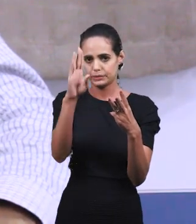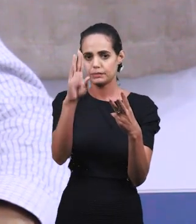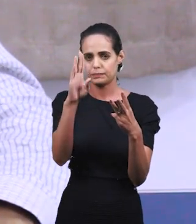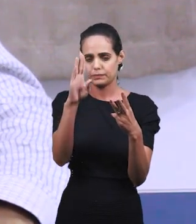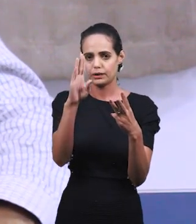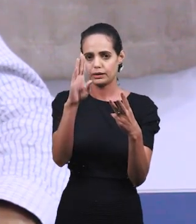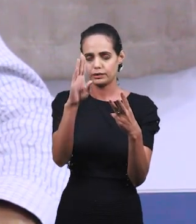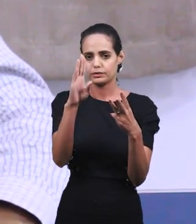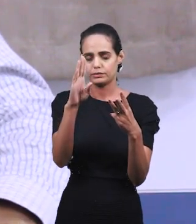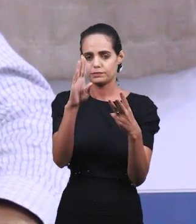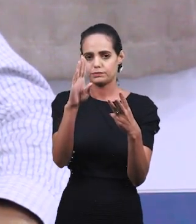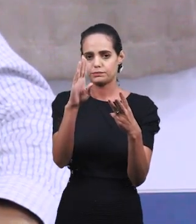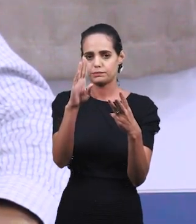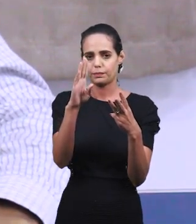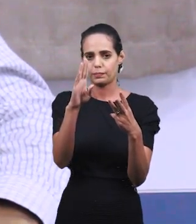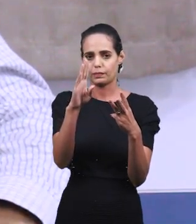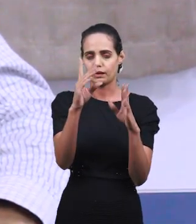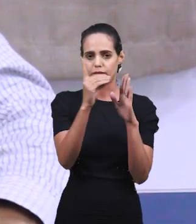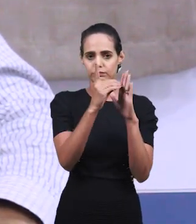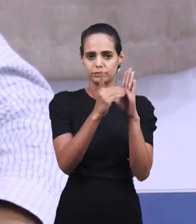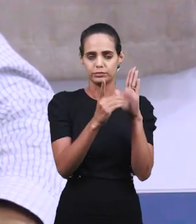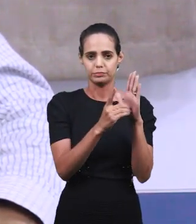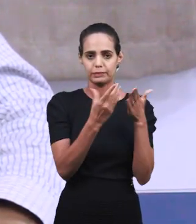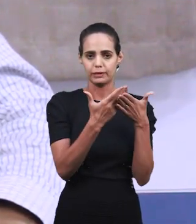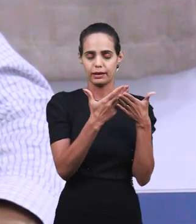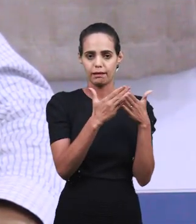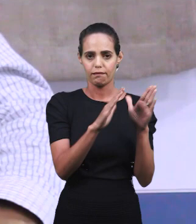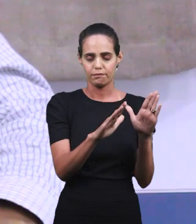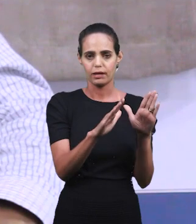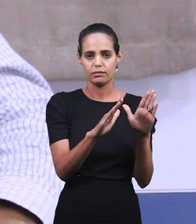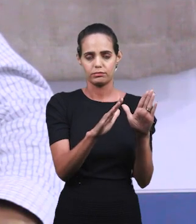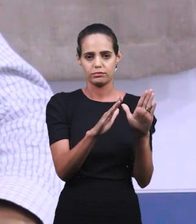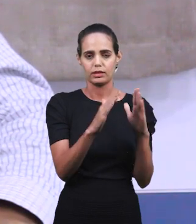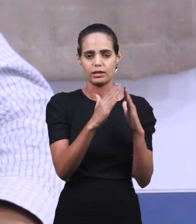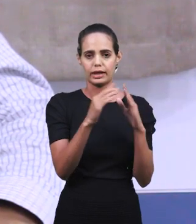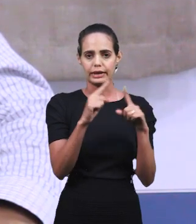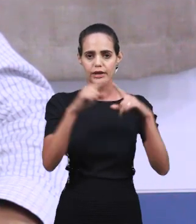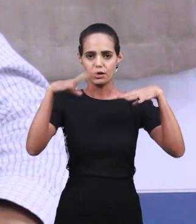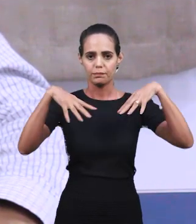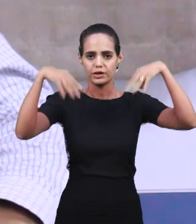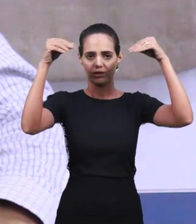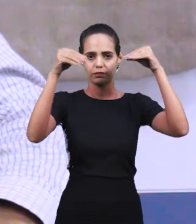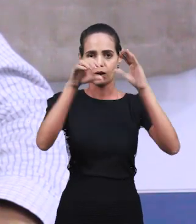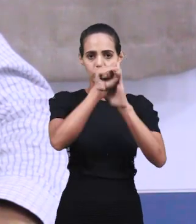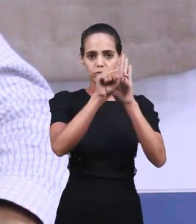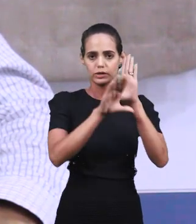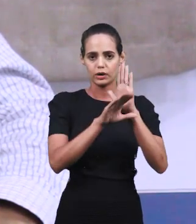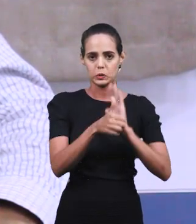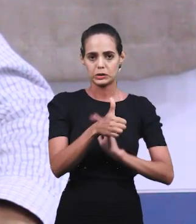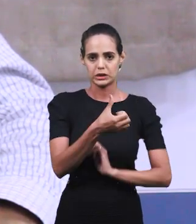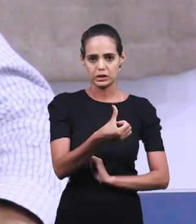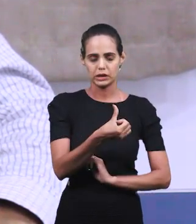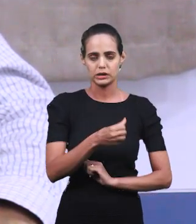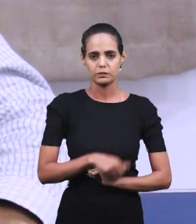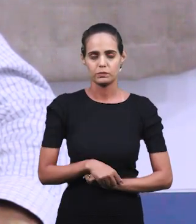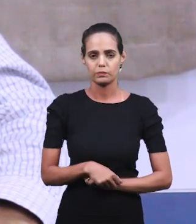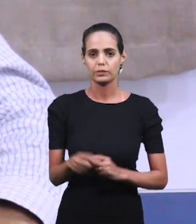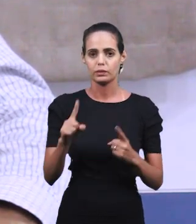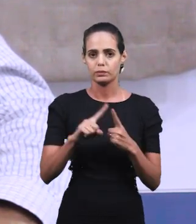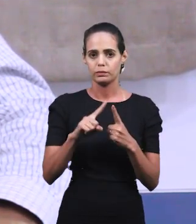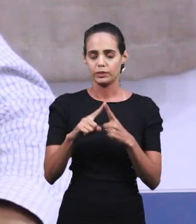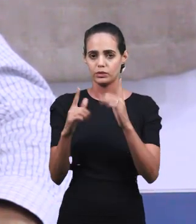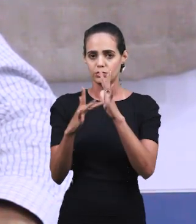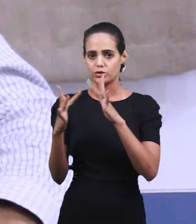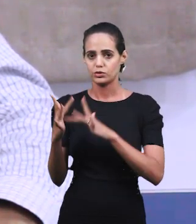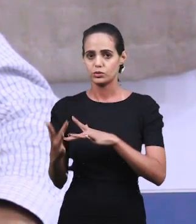para combater os dogmas da Igreja medieval do século XVI. O primeiro princípio é Jesus como o único mediador